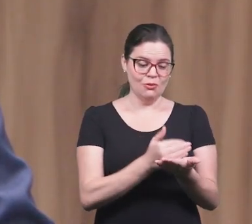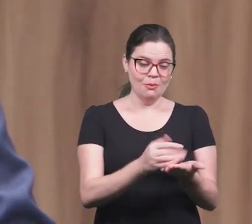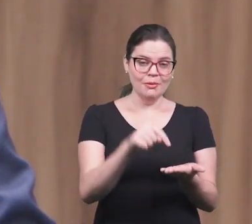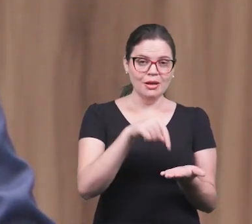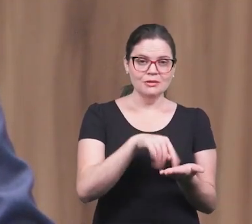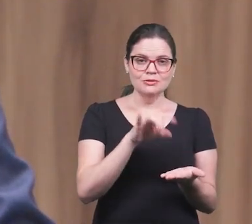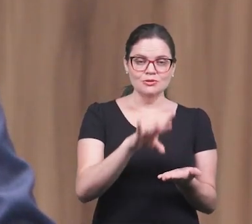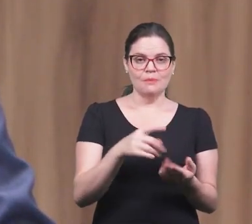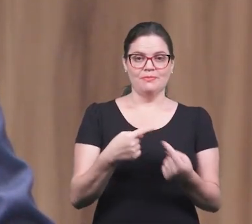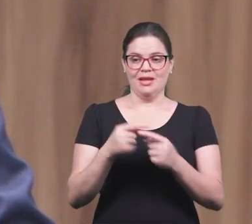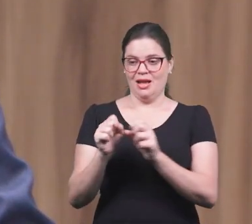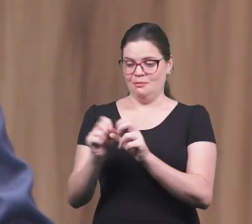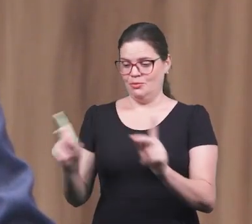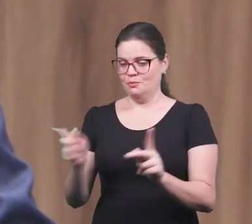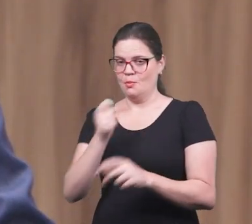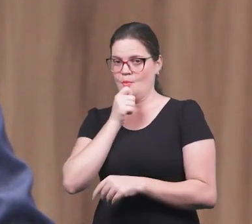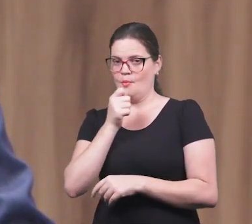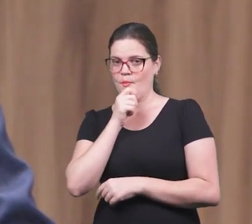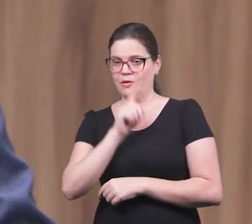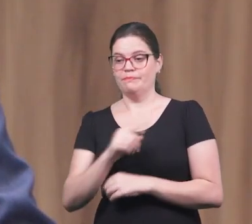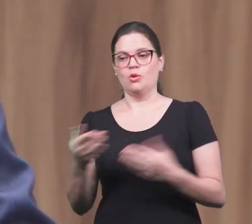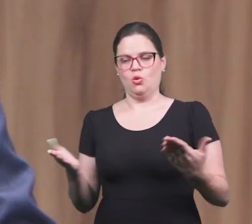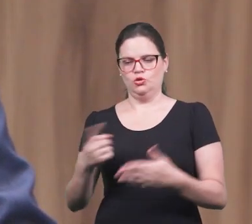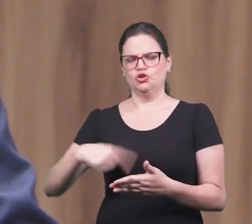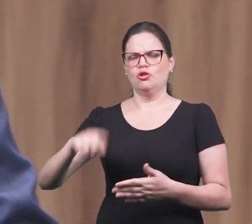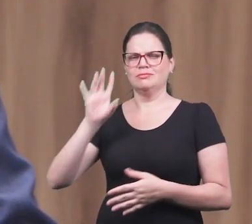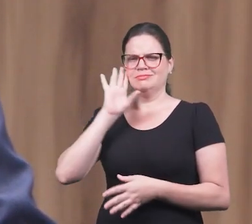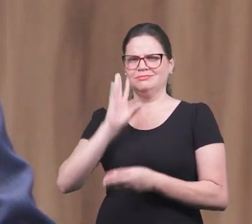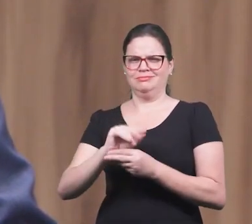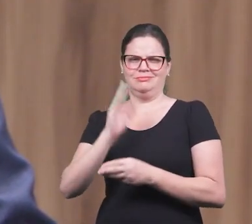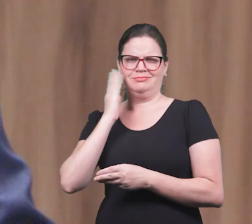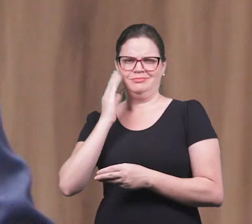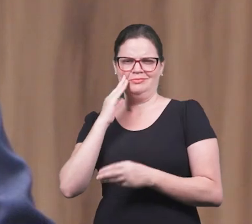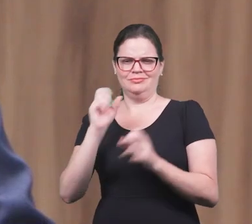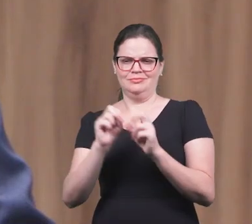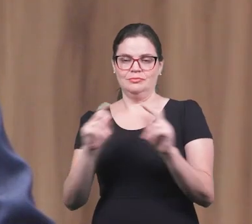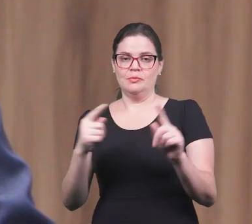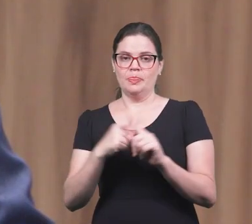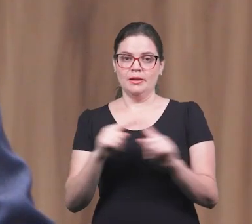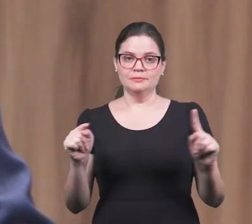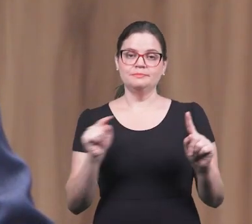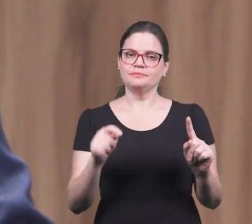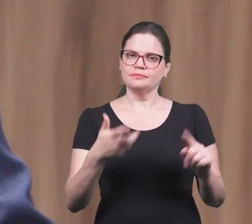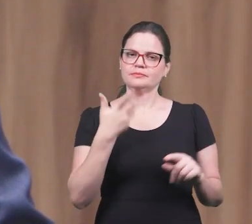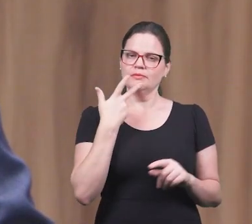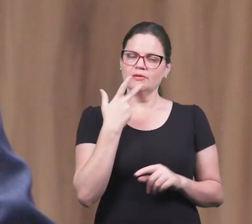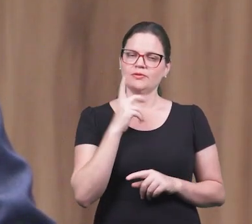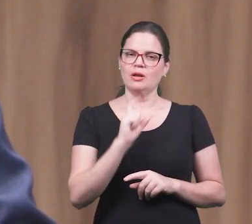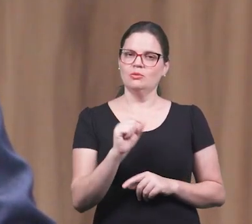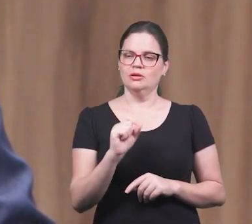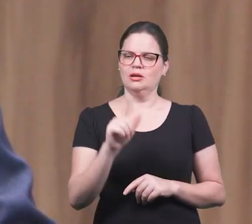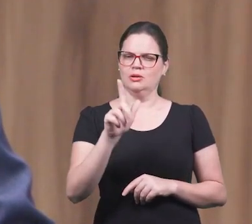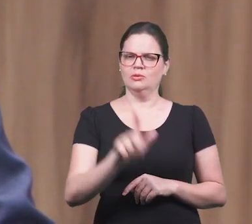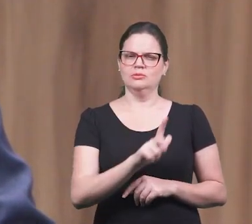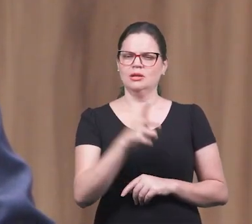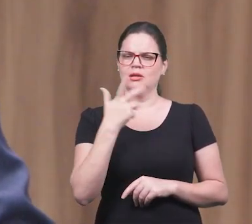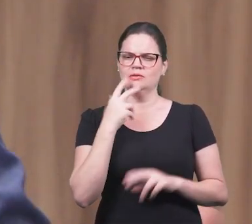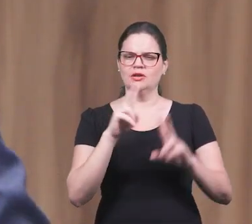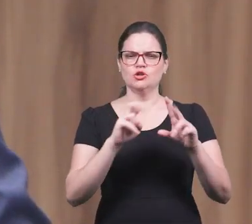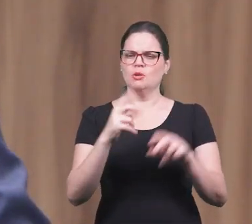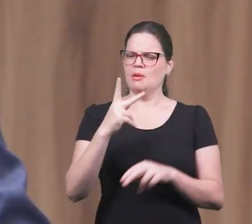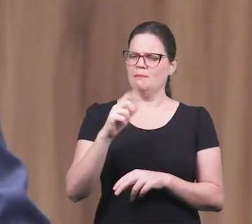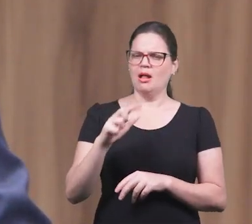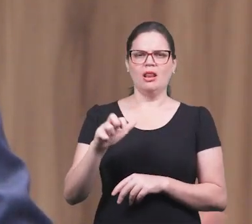que a igreja hoje vive, que nós vivemos esse mistério. Mas ele atribui E ele fala de um aspecto